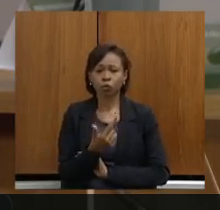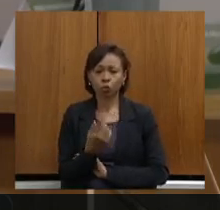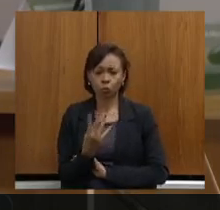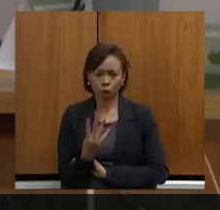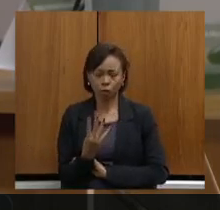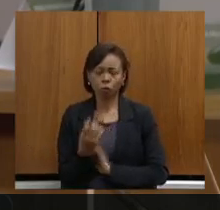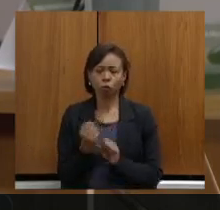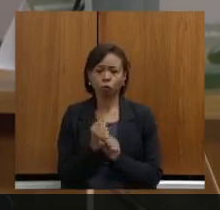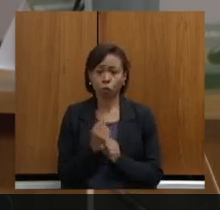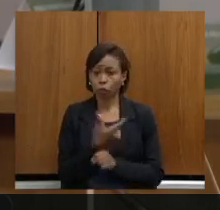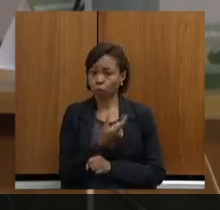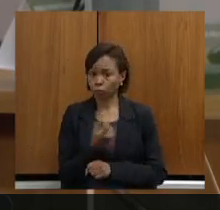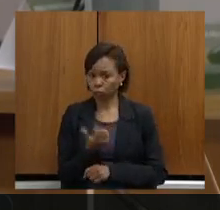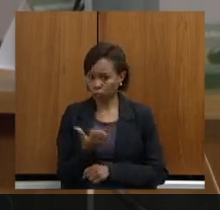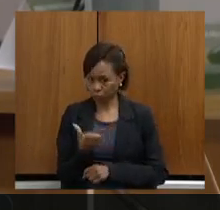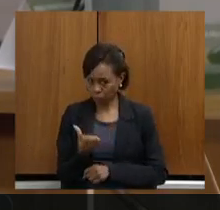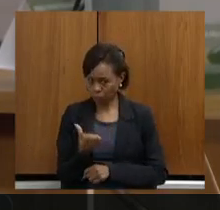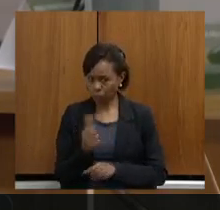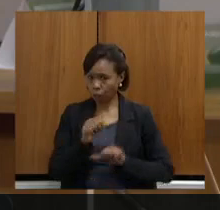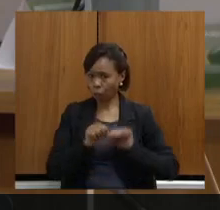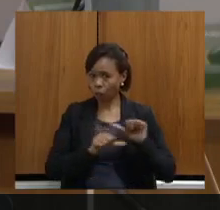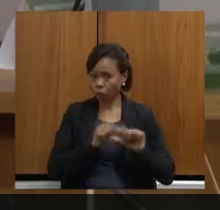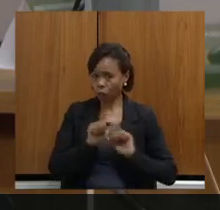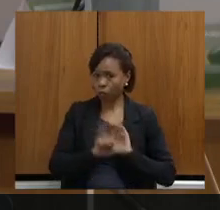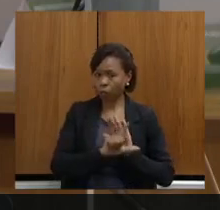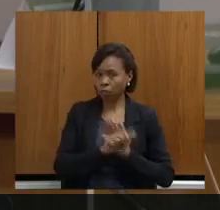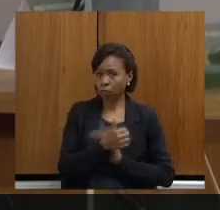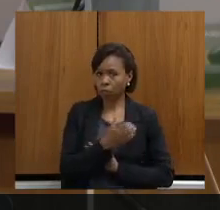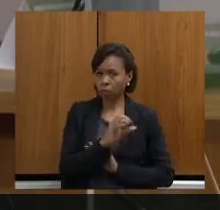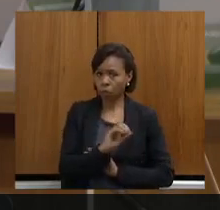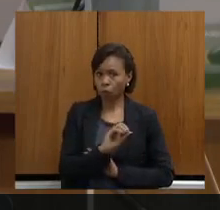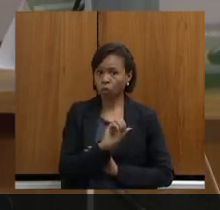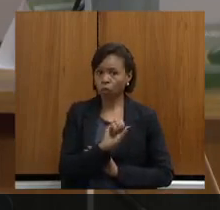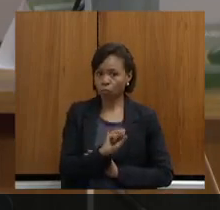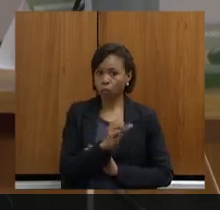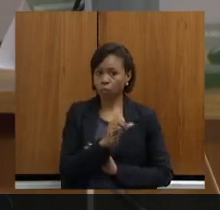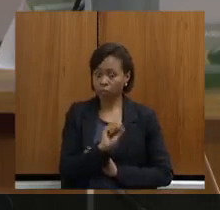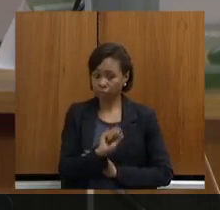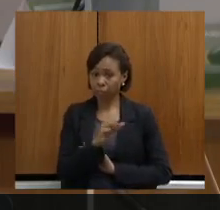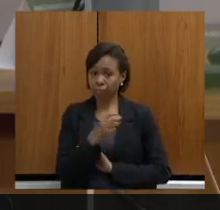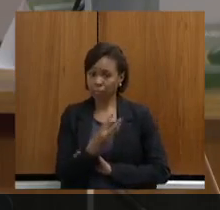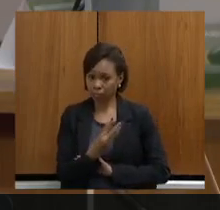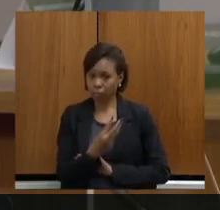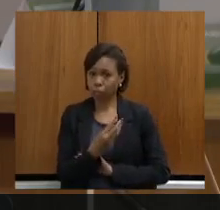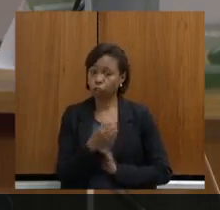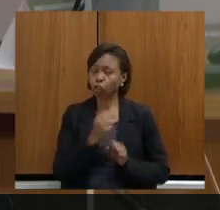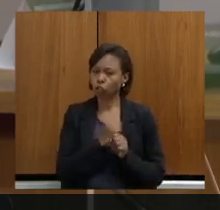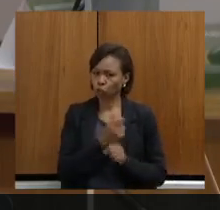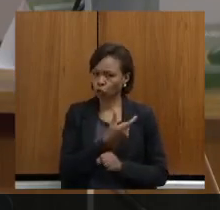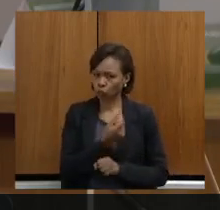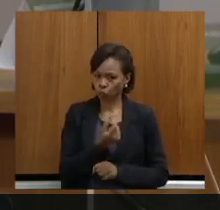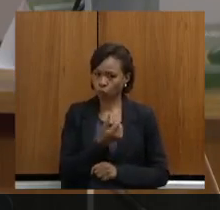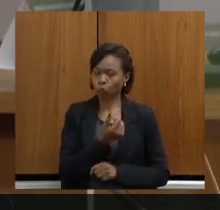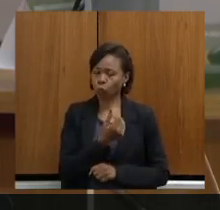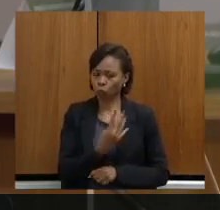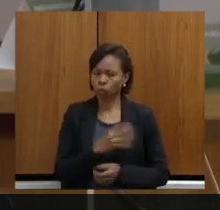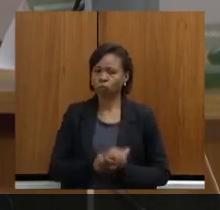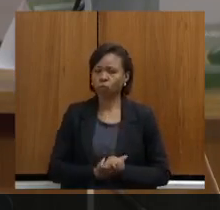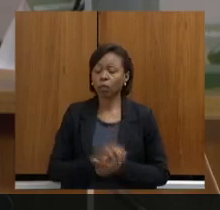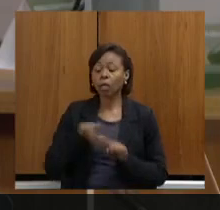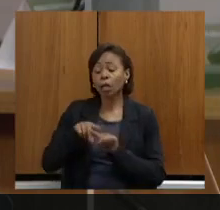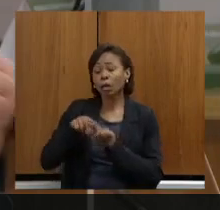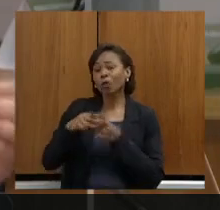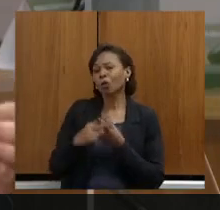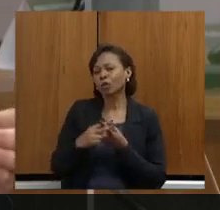324/2016 que alterou a lei 10.883 2004 que corrigir e da nova nomenclatura